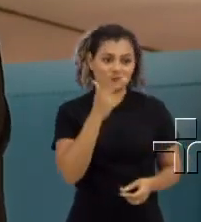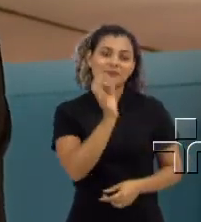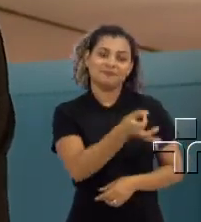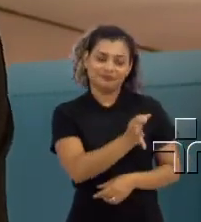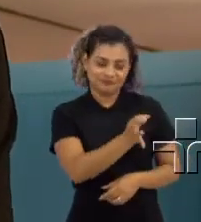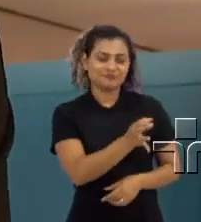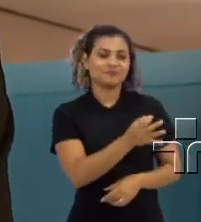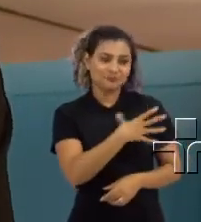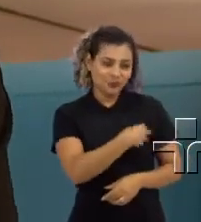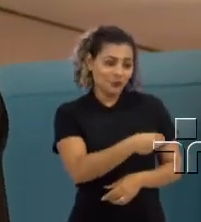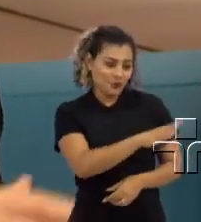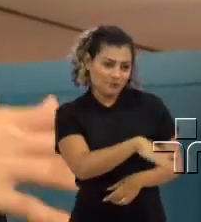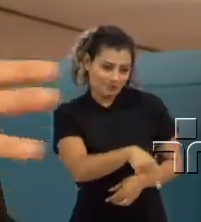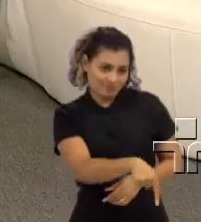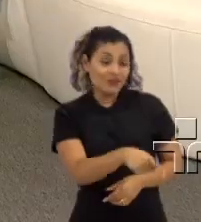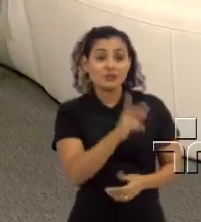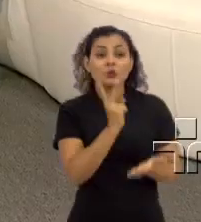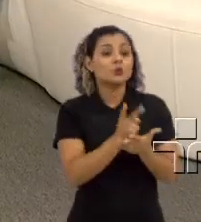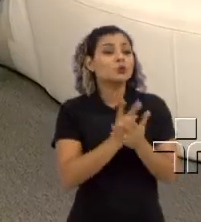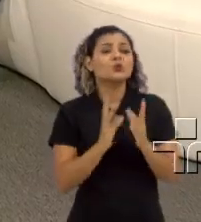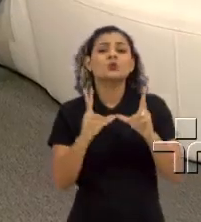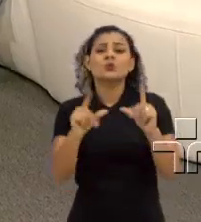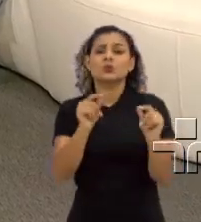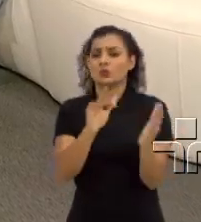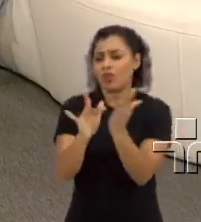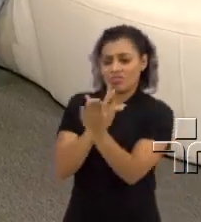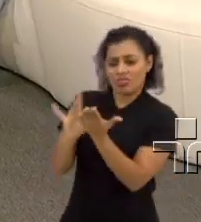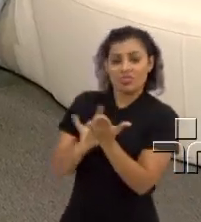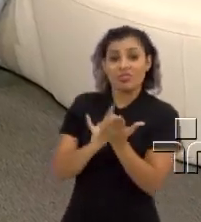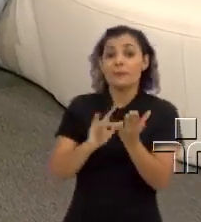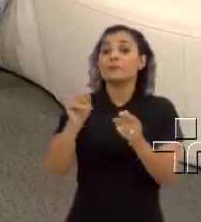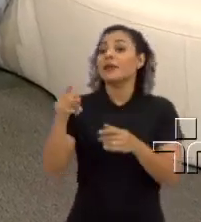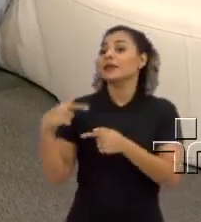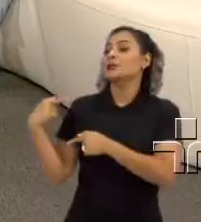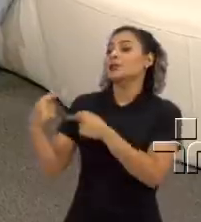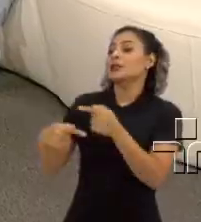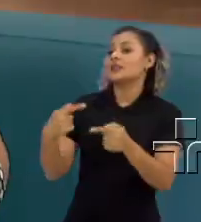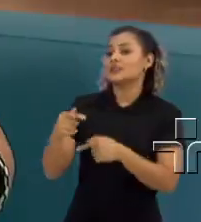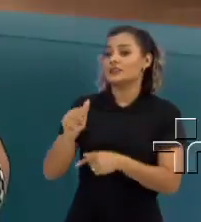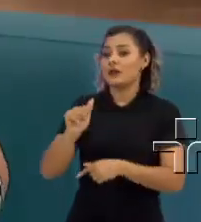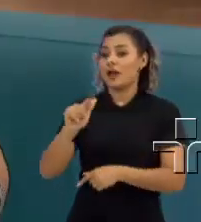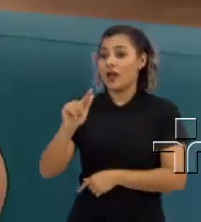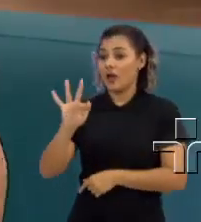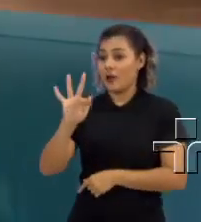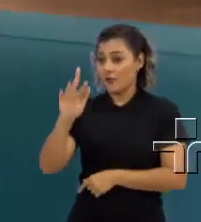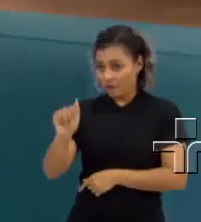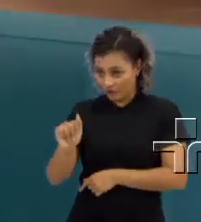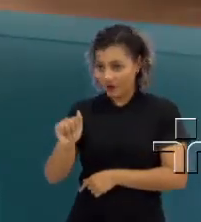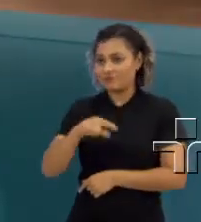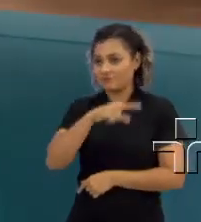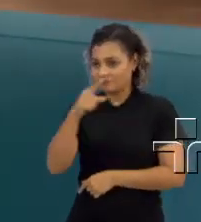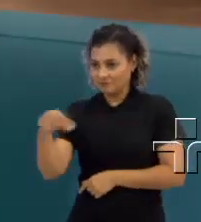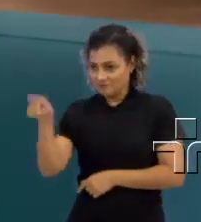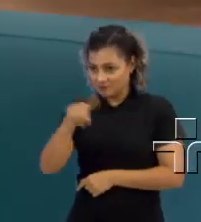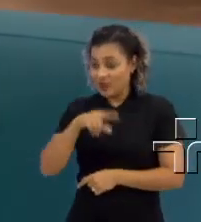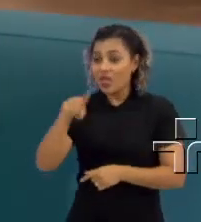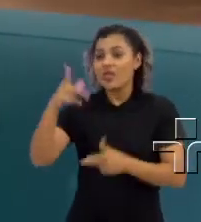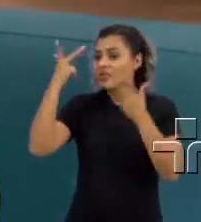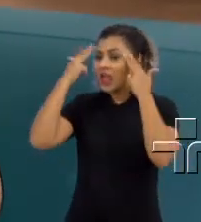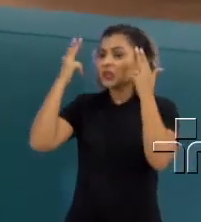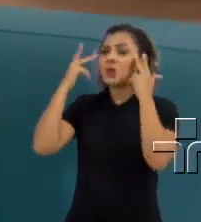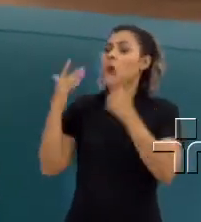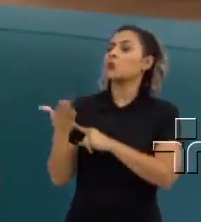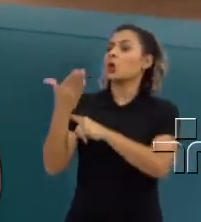novo, assim, é tudo touchscreen. Porque tudo se comunica. Essa geração alfa, que é hiperconectada, né? Para eles é tudo natural a